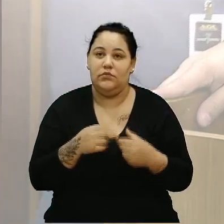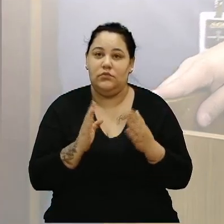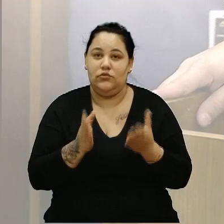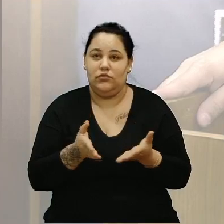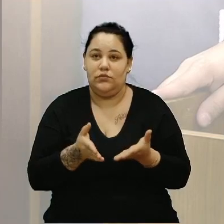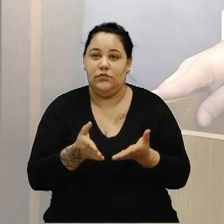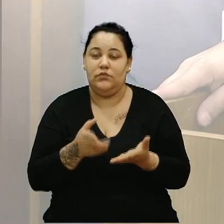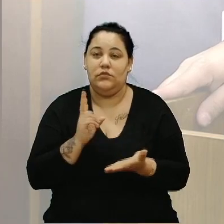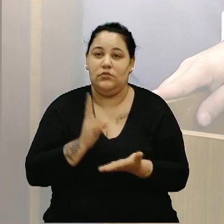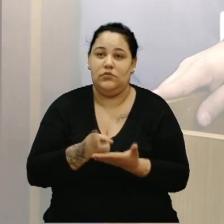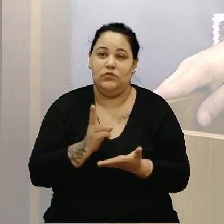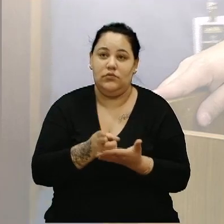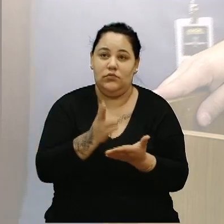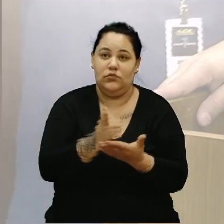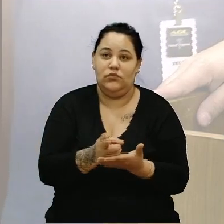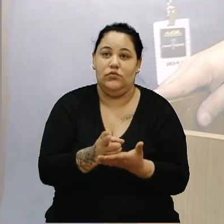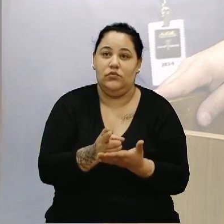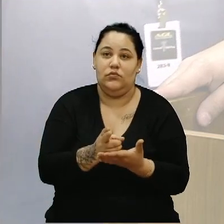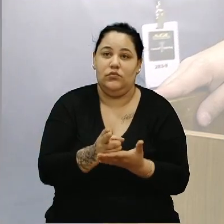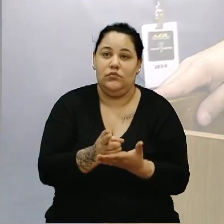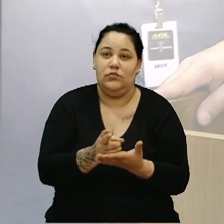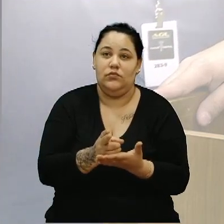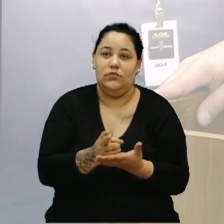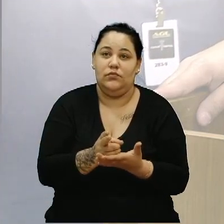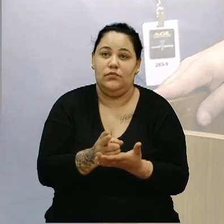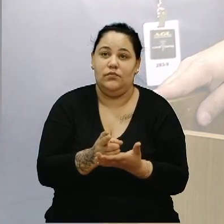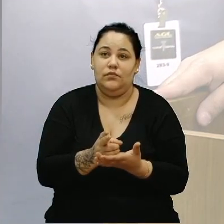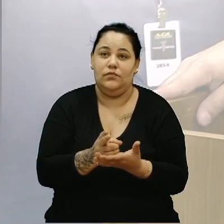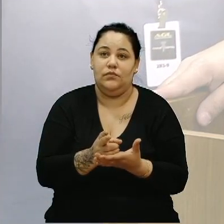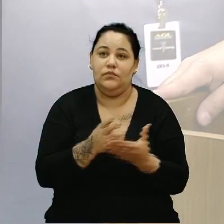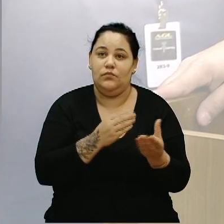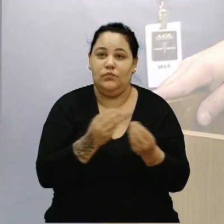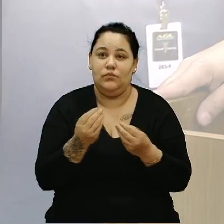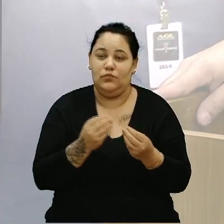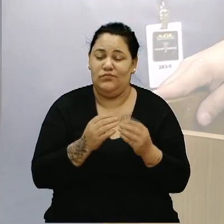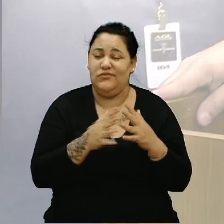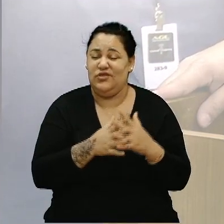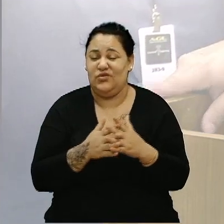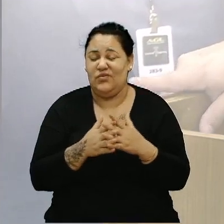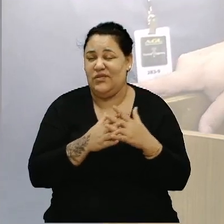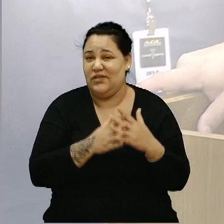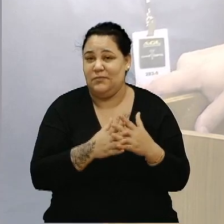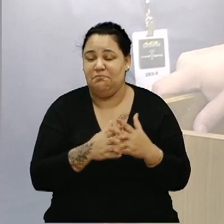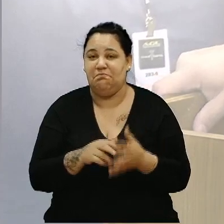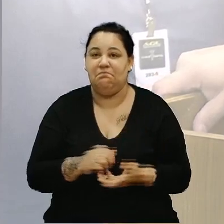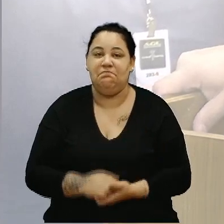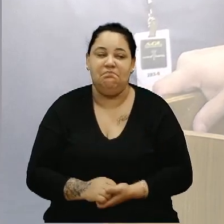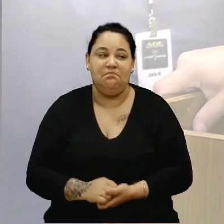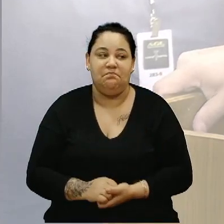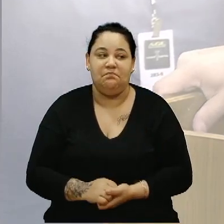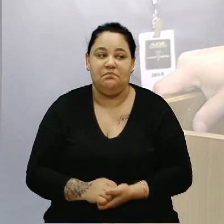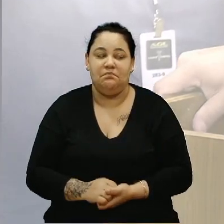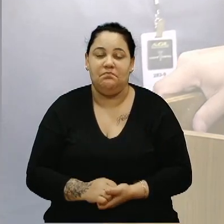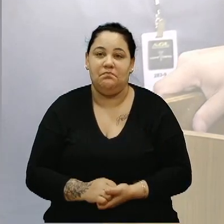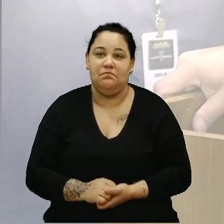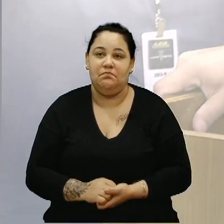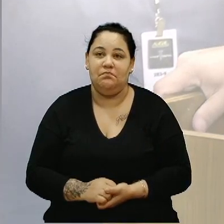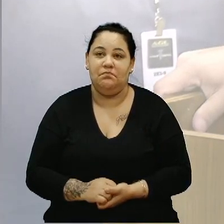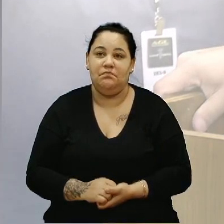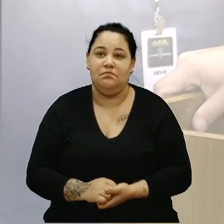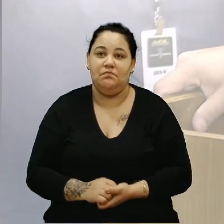e continua numa situação muito complicada, né? A escola,